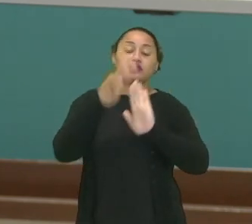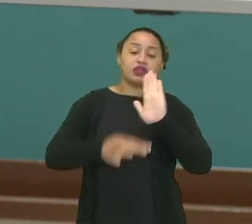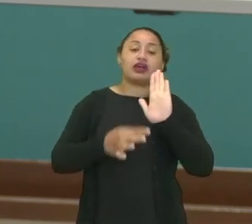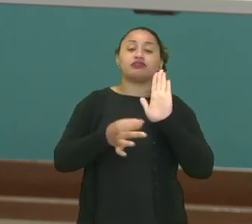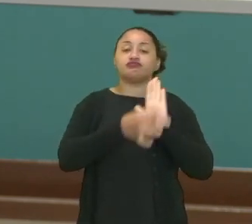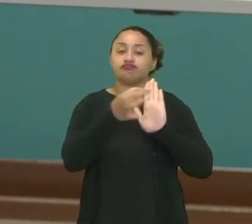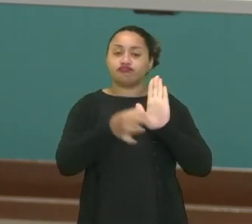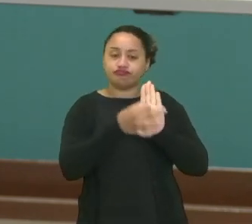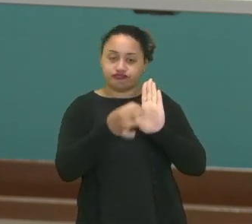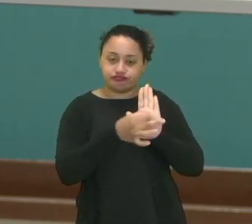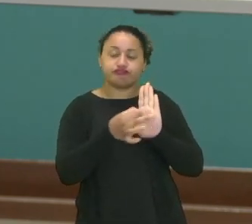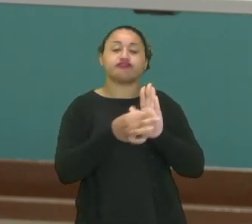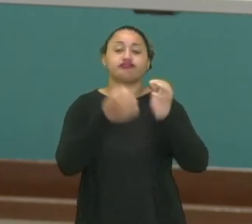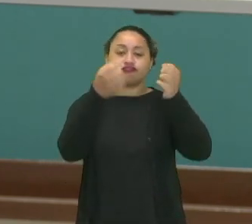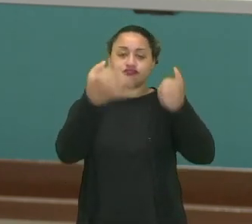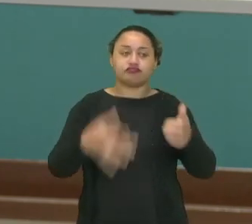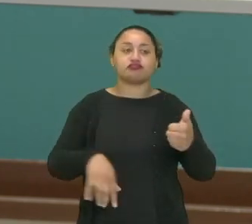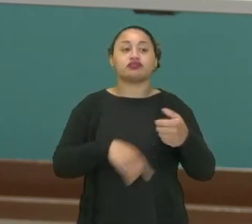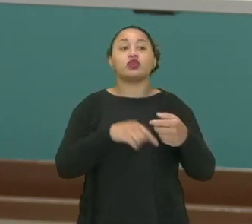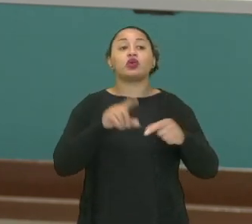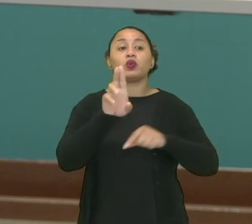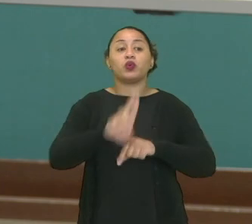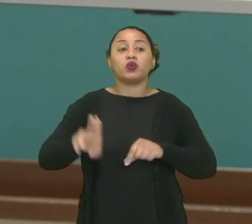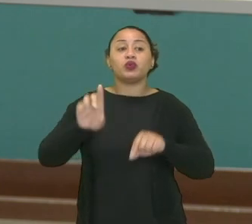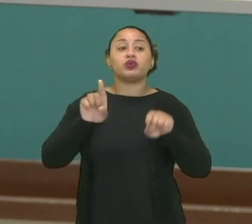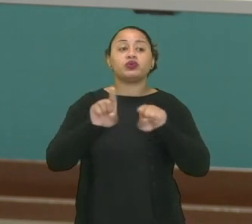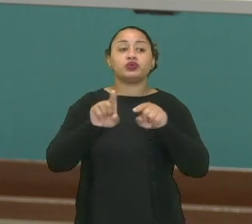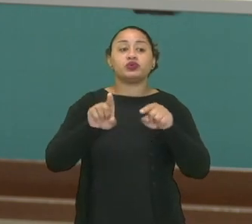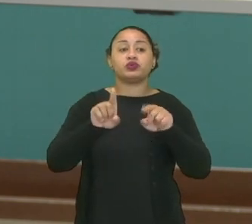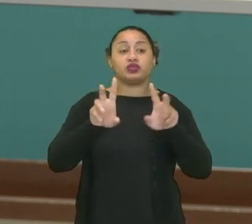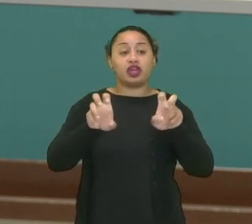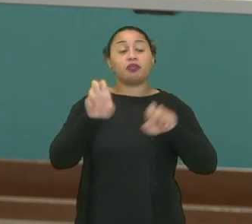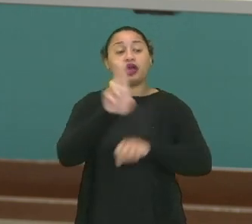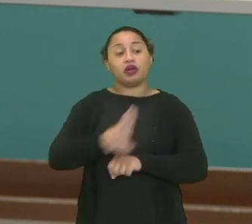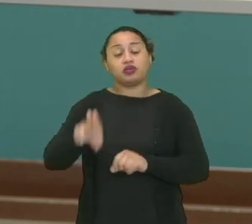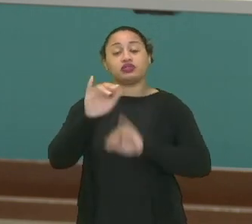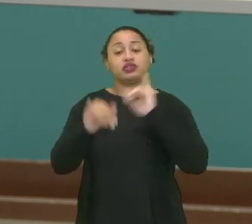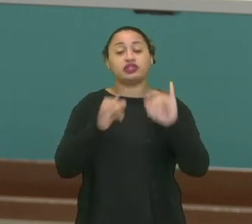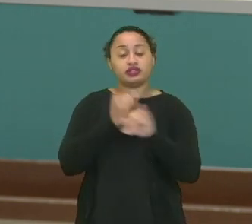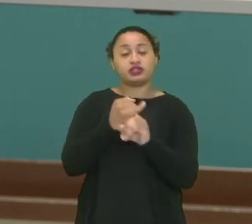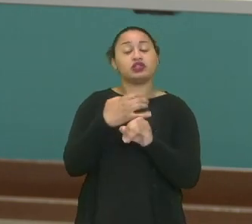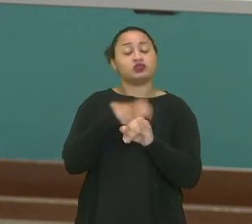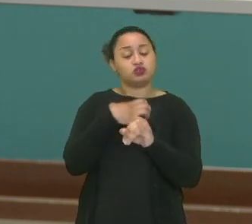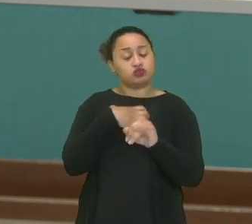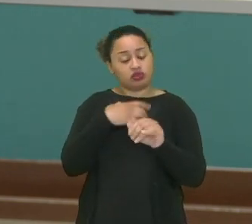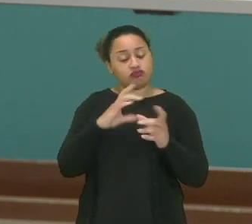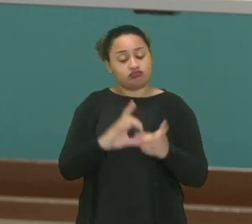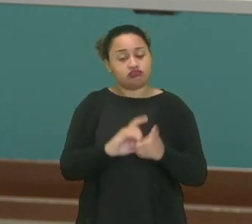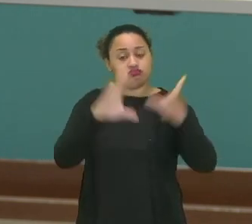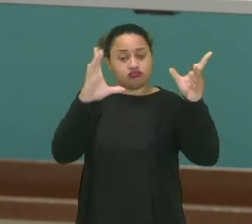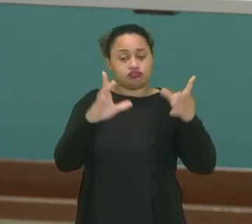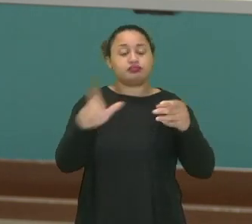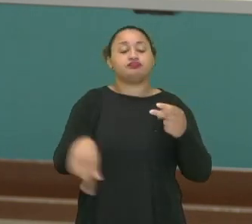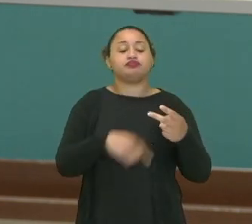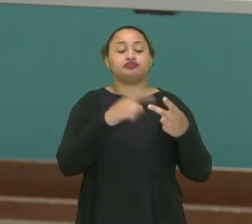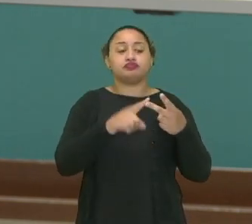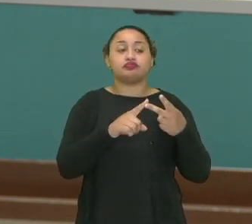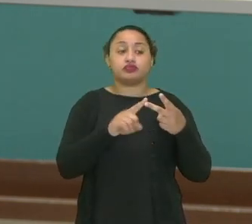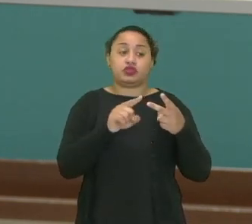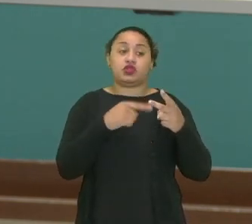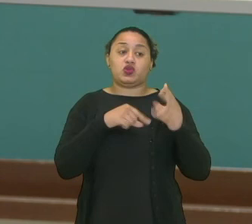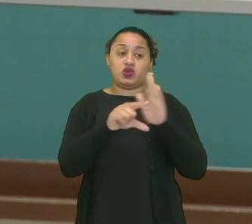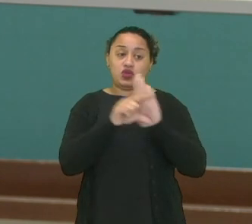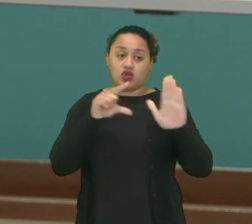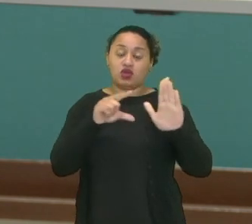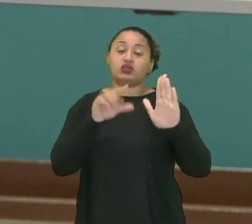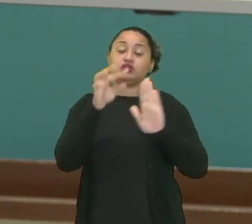argumentativo sobre o uso da internet como instrumento de democratização. As partes de um texto